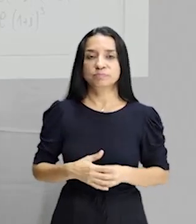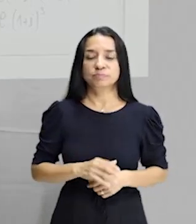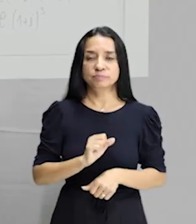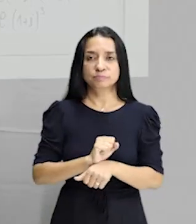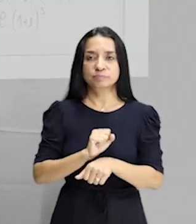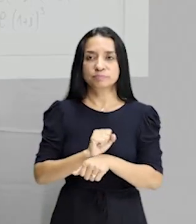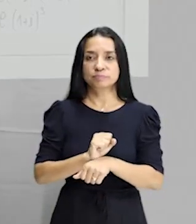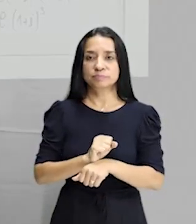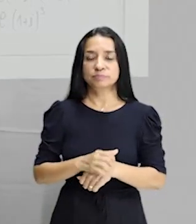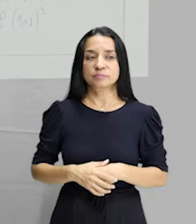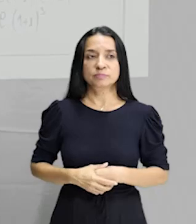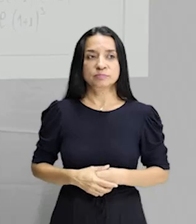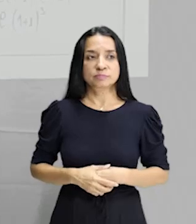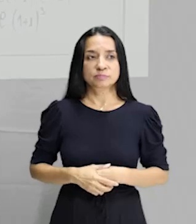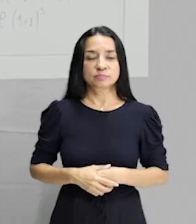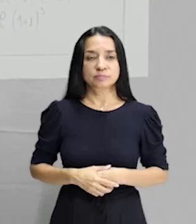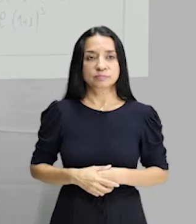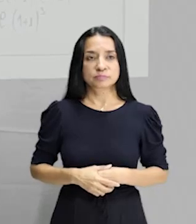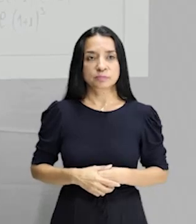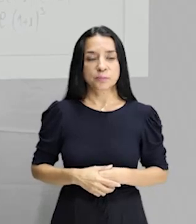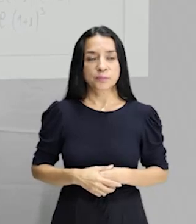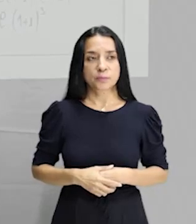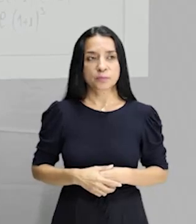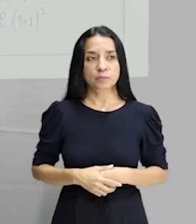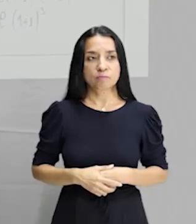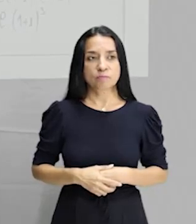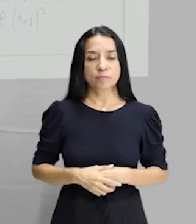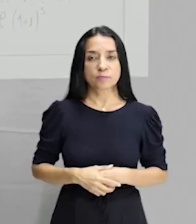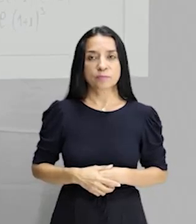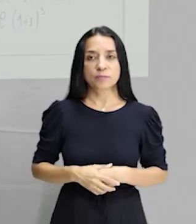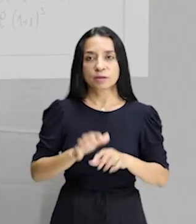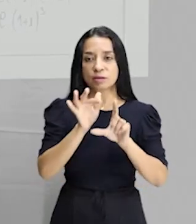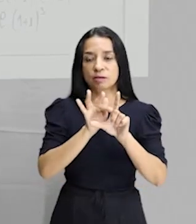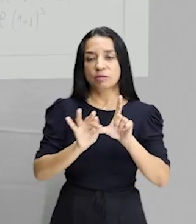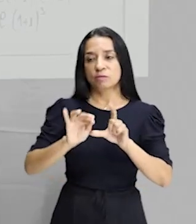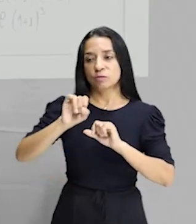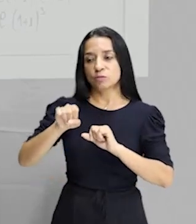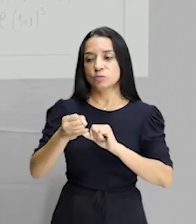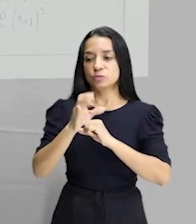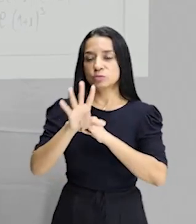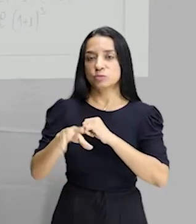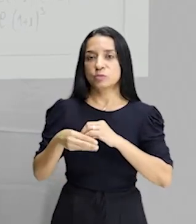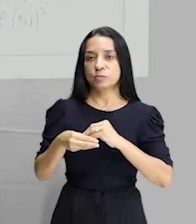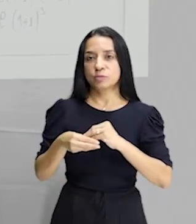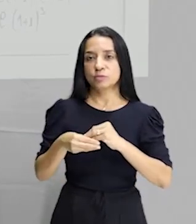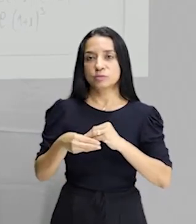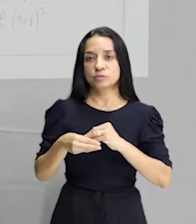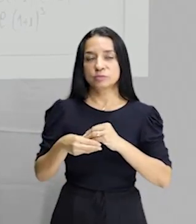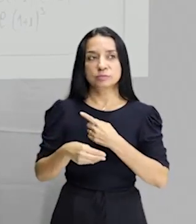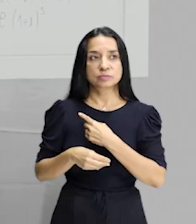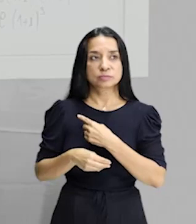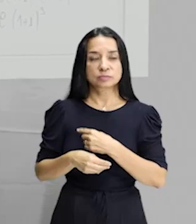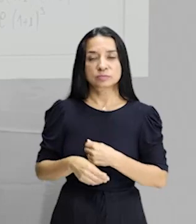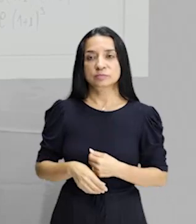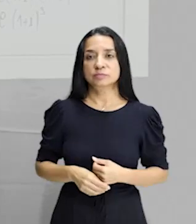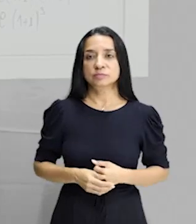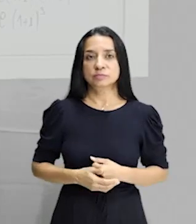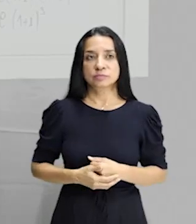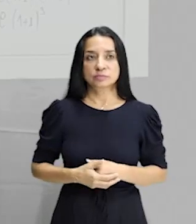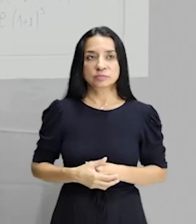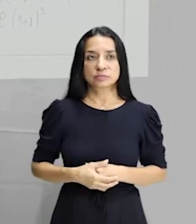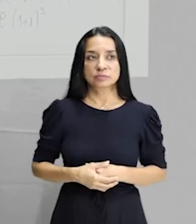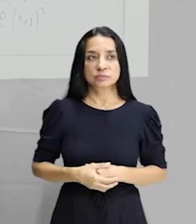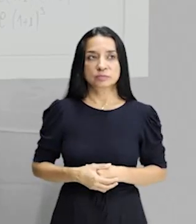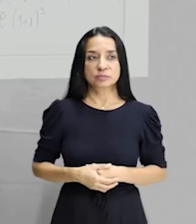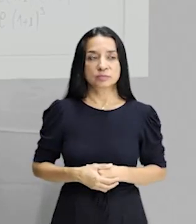elementos certo montante a fórmula do juro composto né fórmula eu